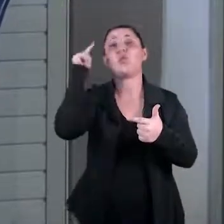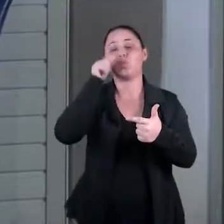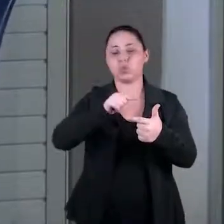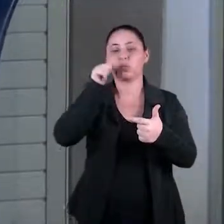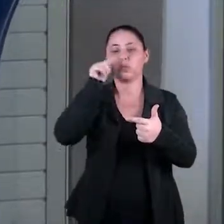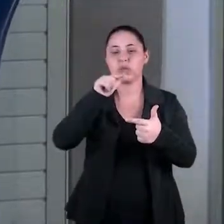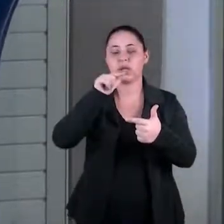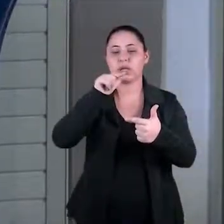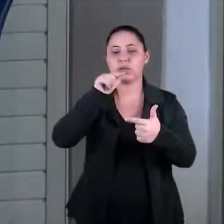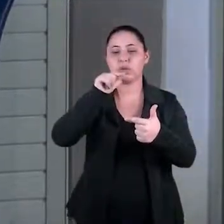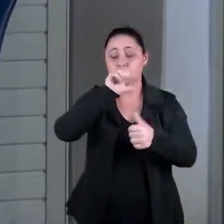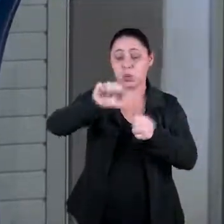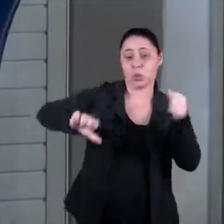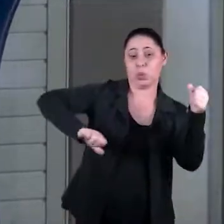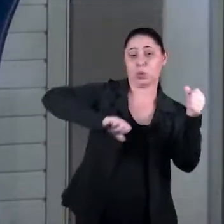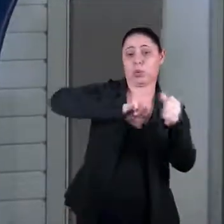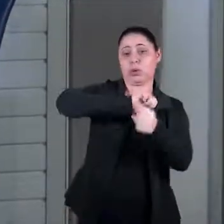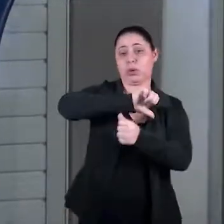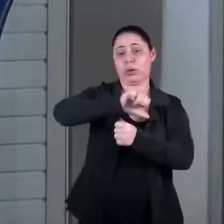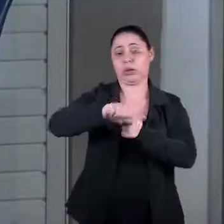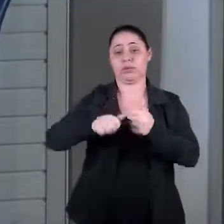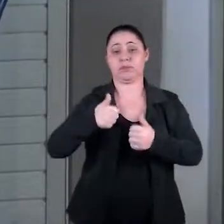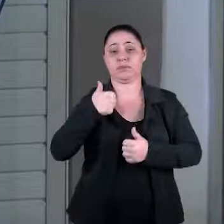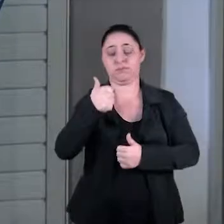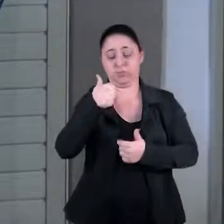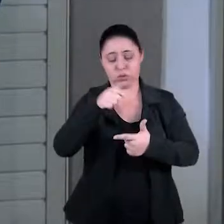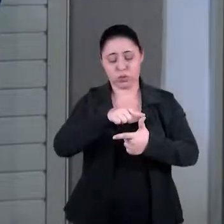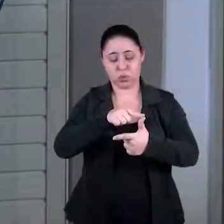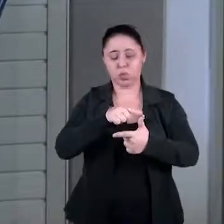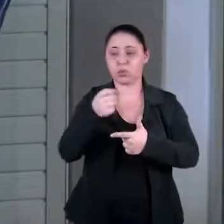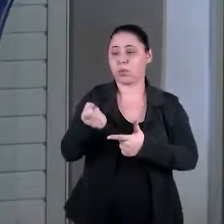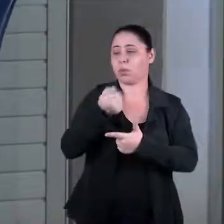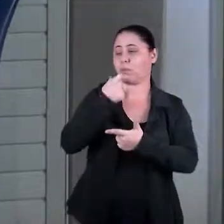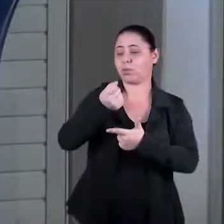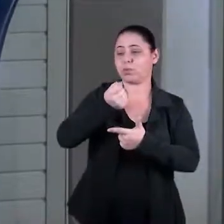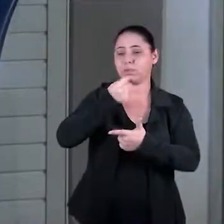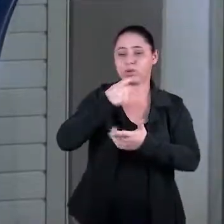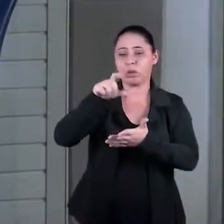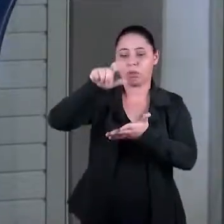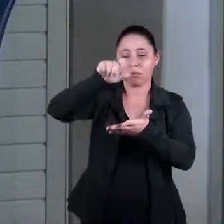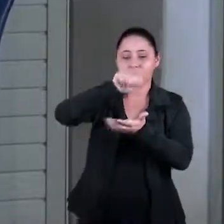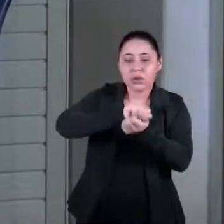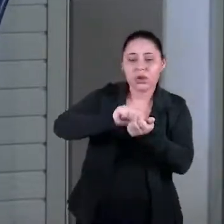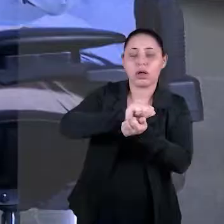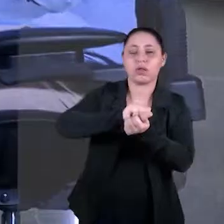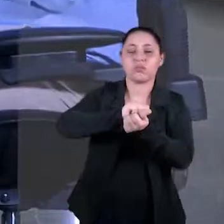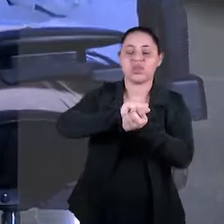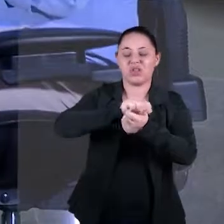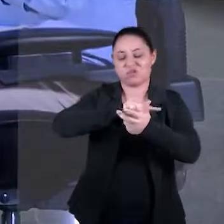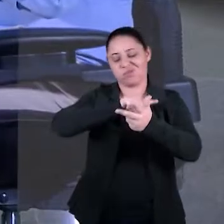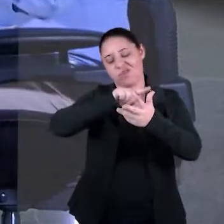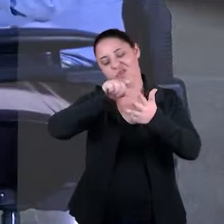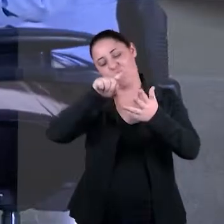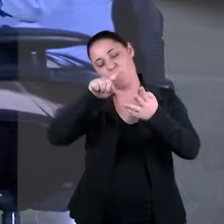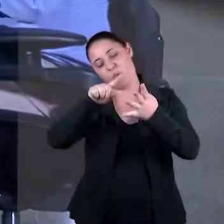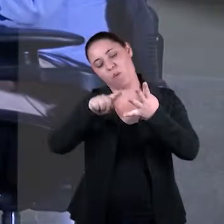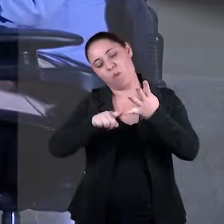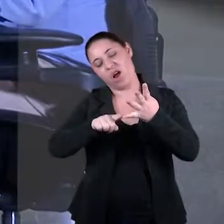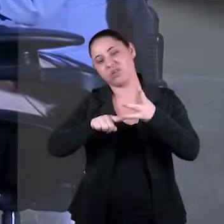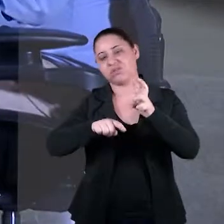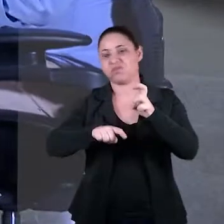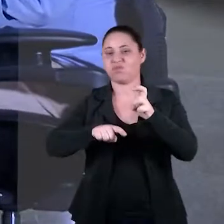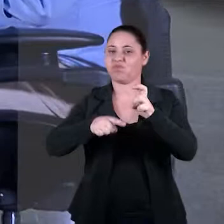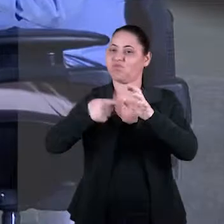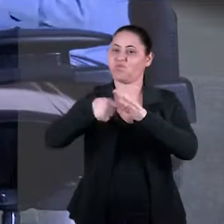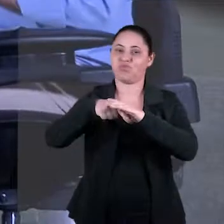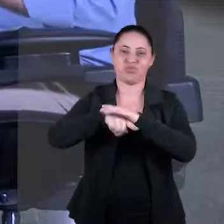reverter o quadro usando medicações, loções, algumas aplicações. Um grau mais avançado, a partir de 4, 5 graus de